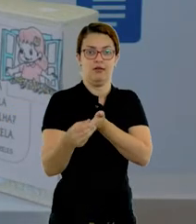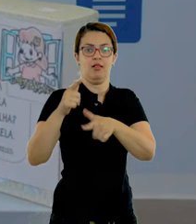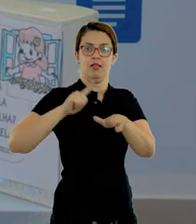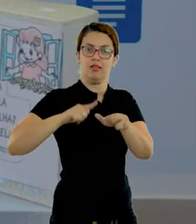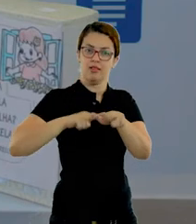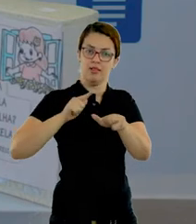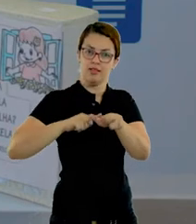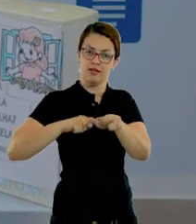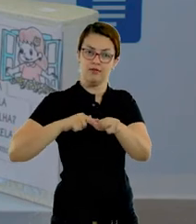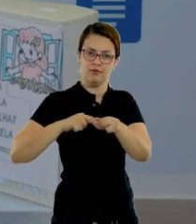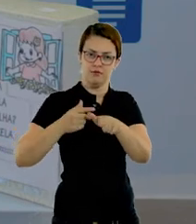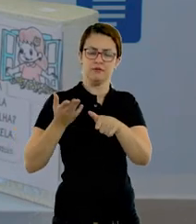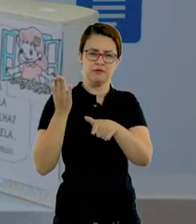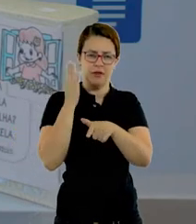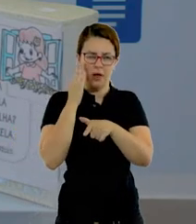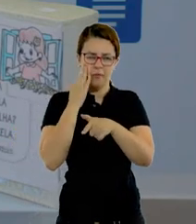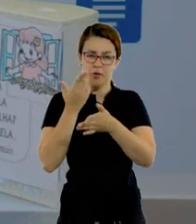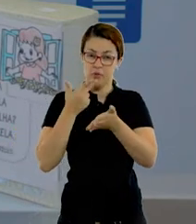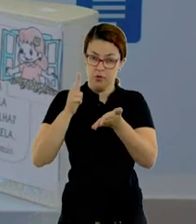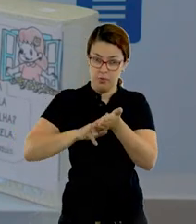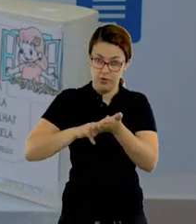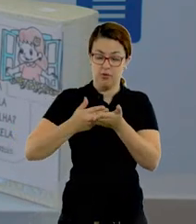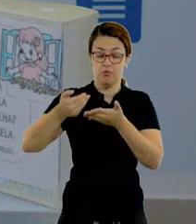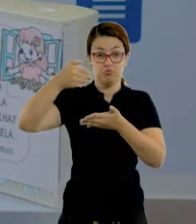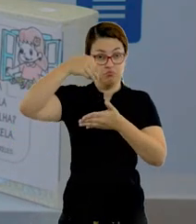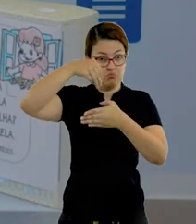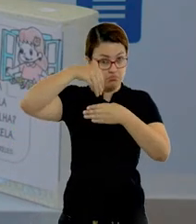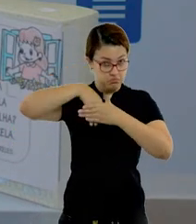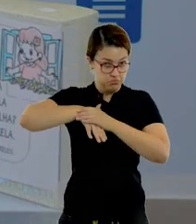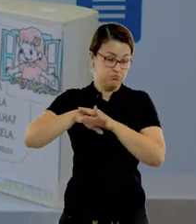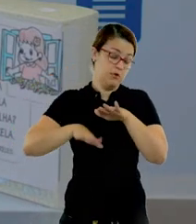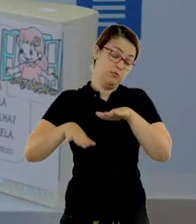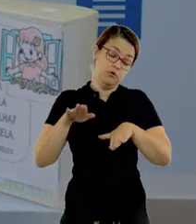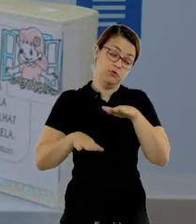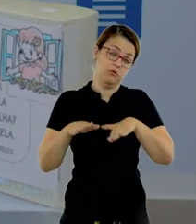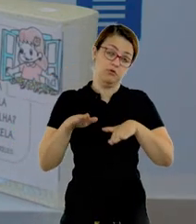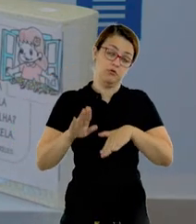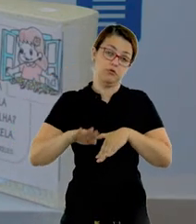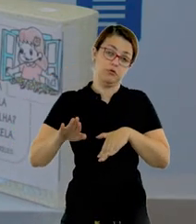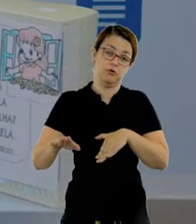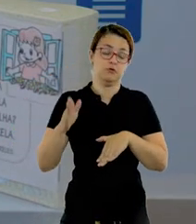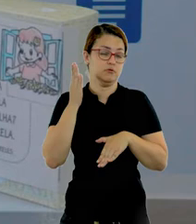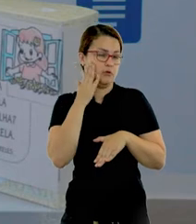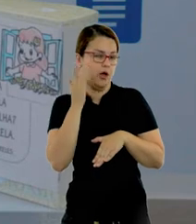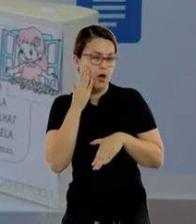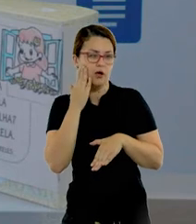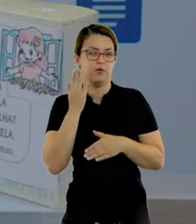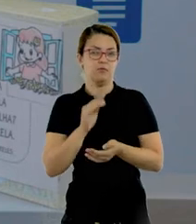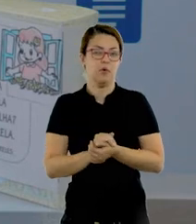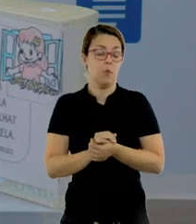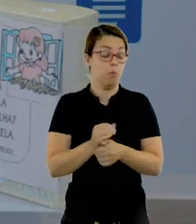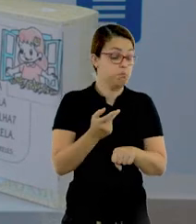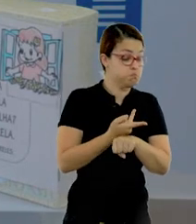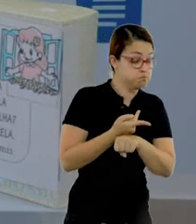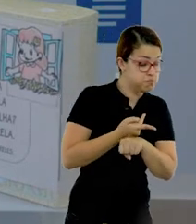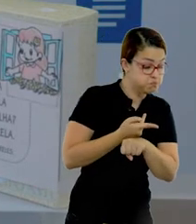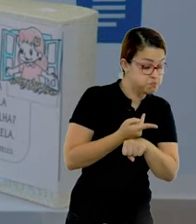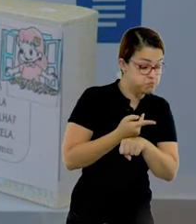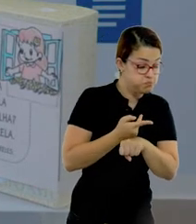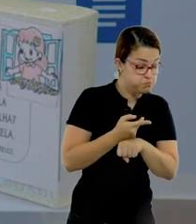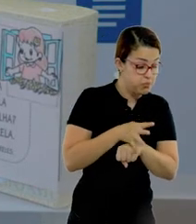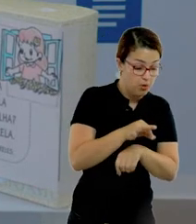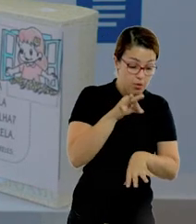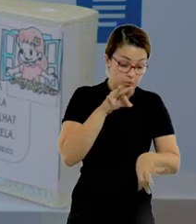no envelopinho, já separei as letrinhas, porque dependendo do nível de aprendizado, ela pode procurar por aqui